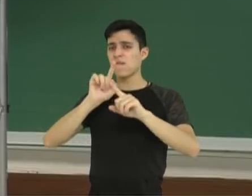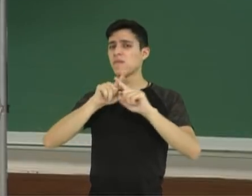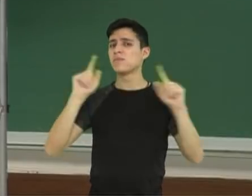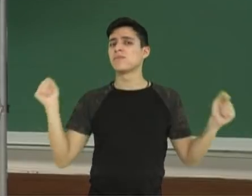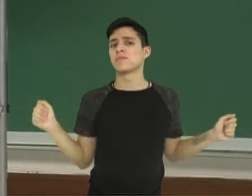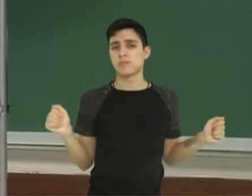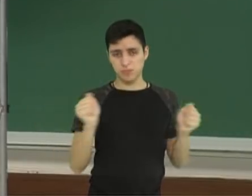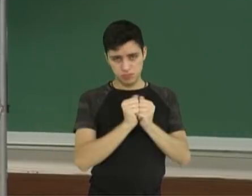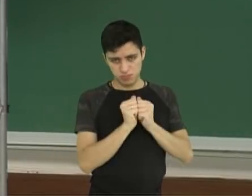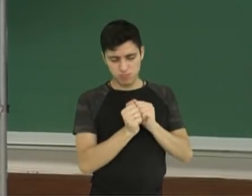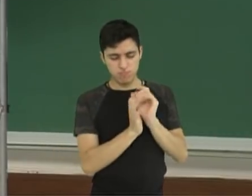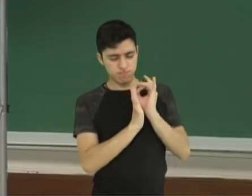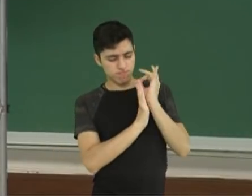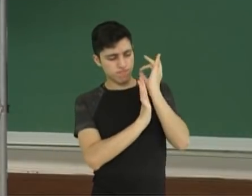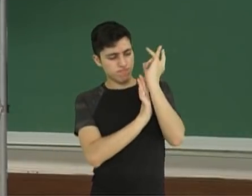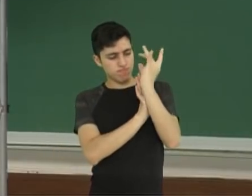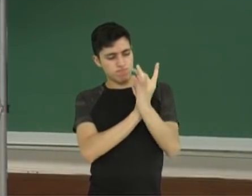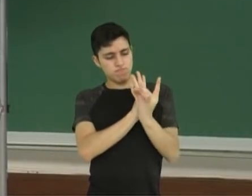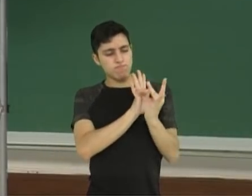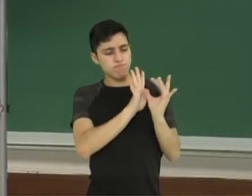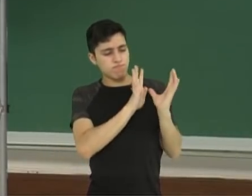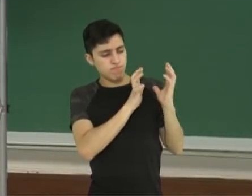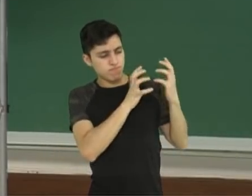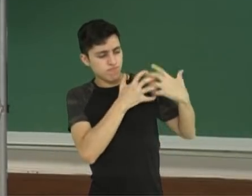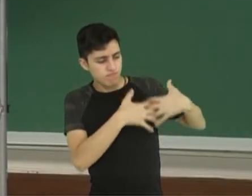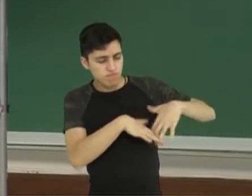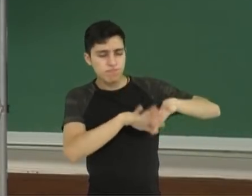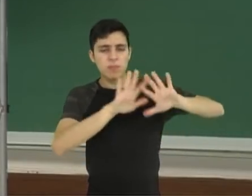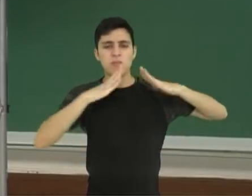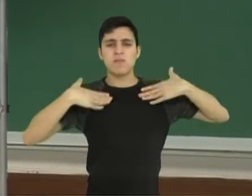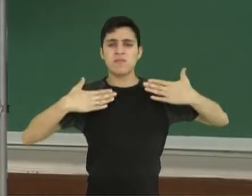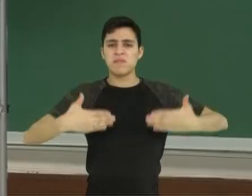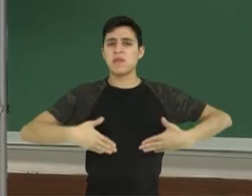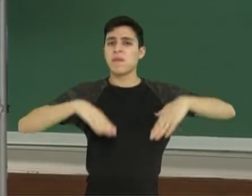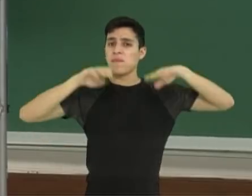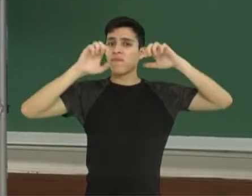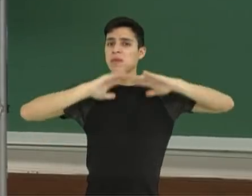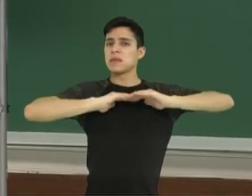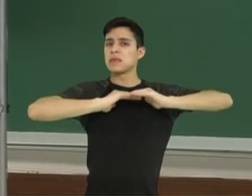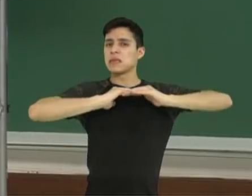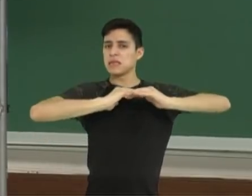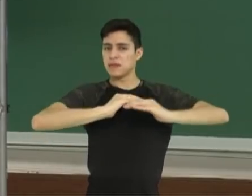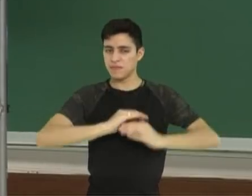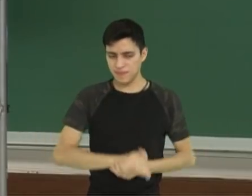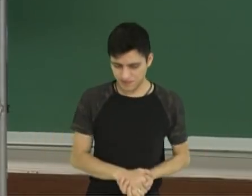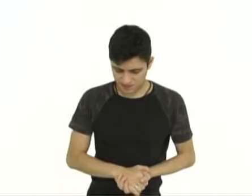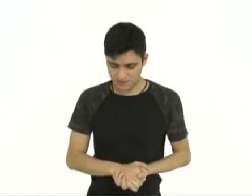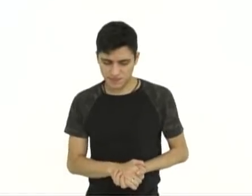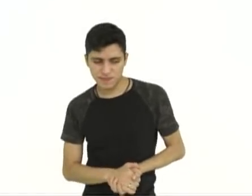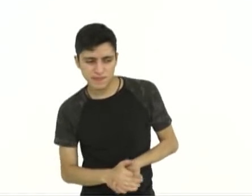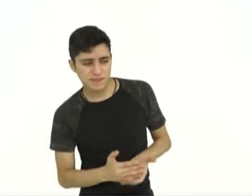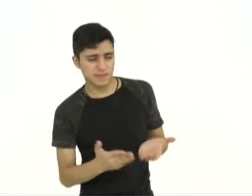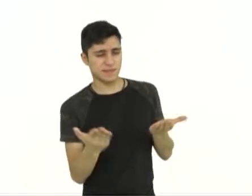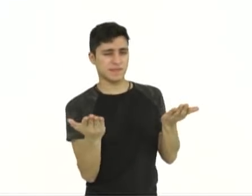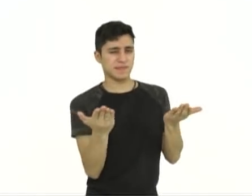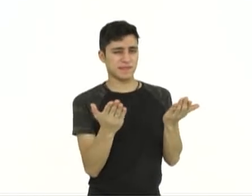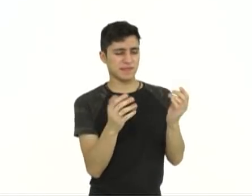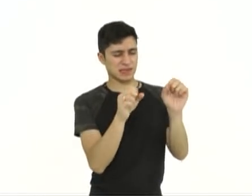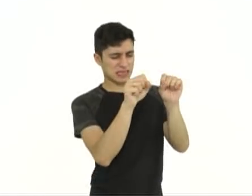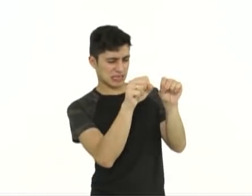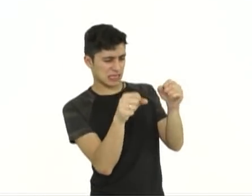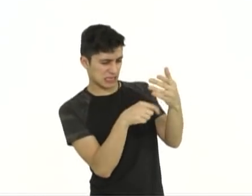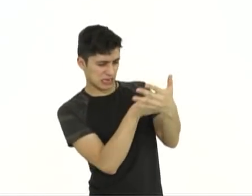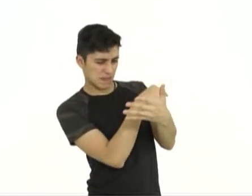coletividade, cada um com seu papel, mas fazendo com que o corpo esteja em equilíbrio. Esses sistemas, que podem ser definidos